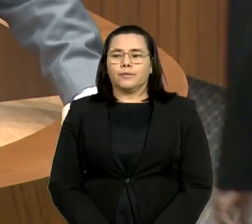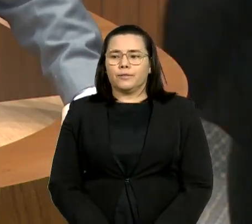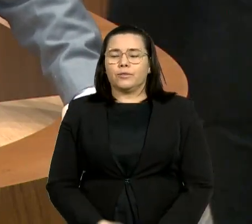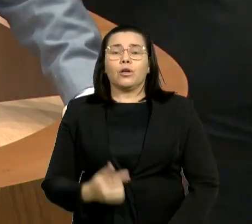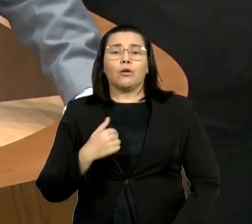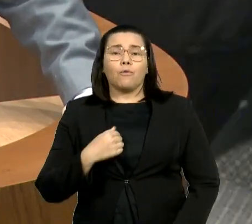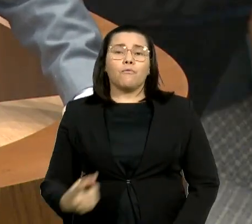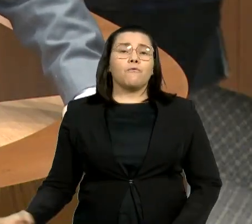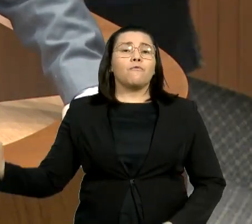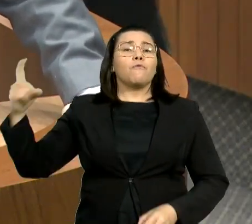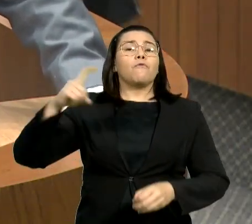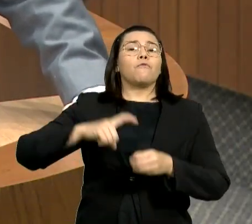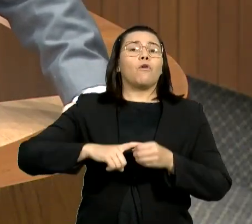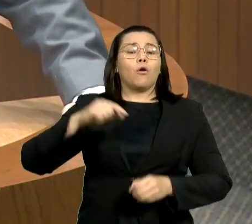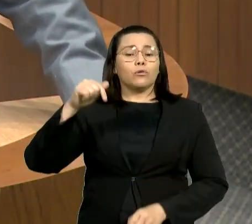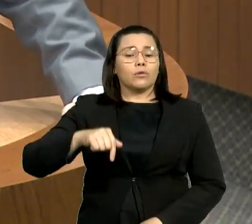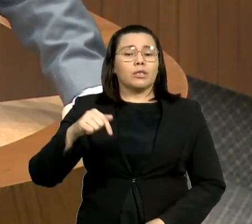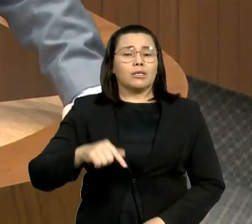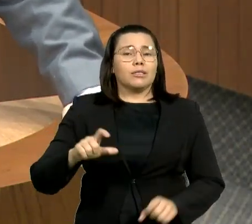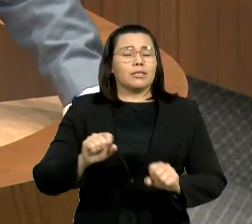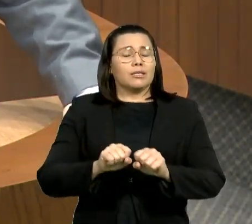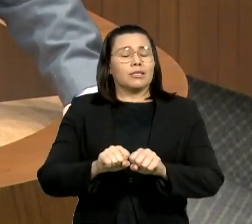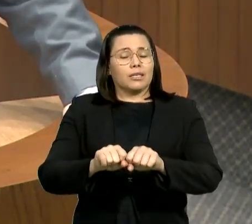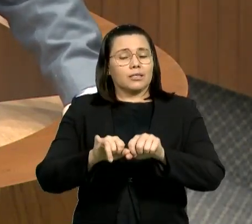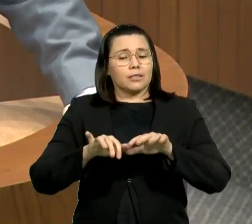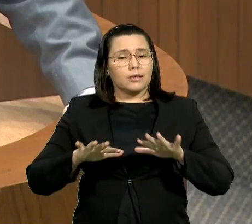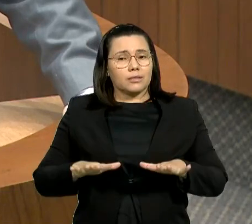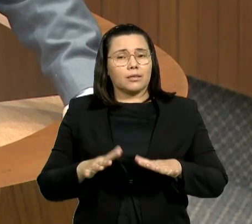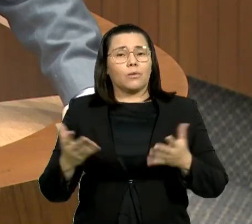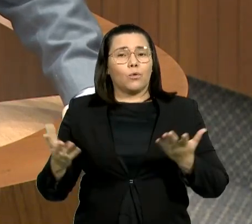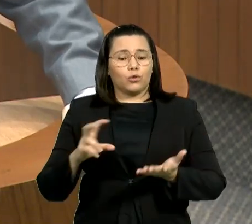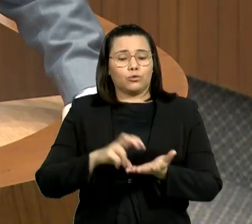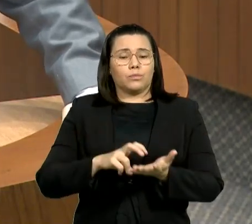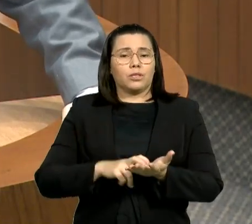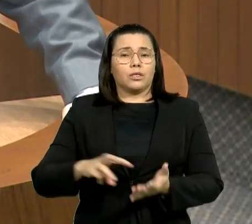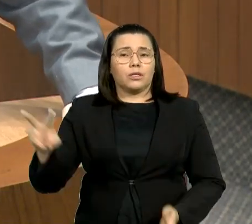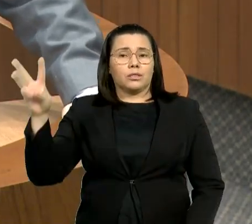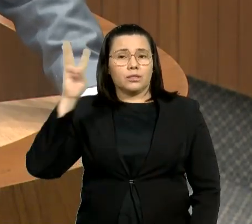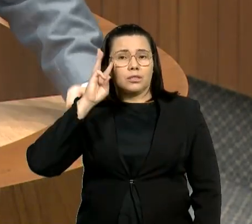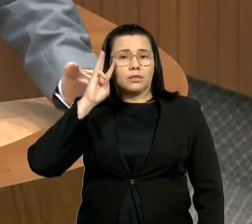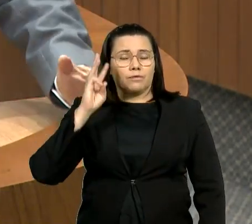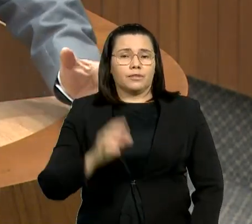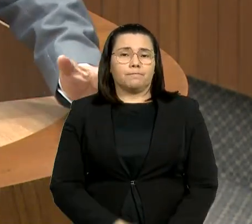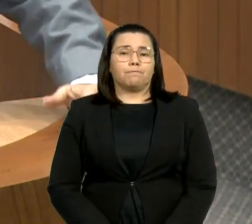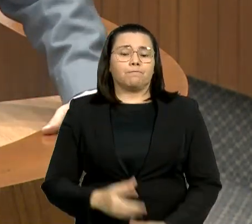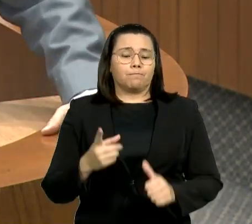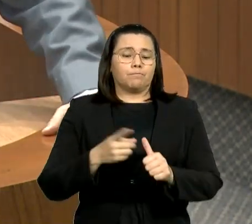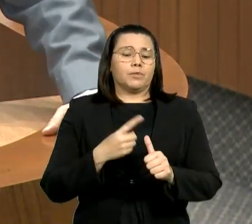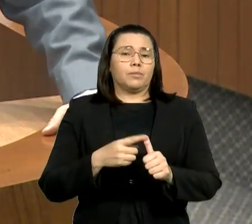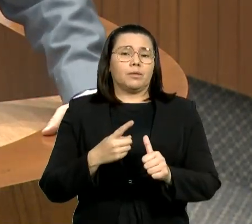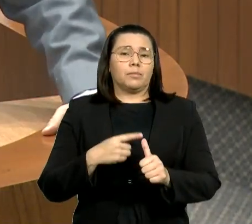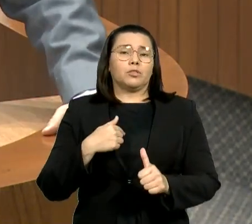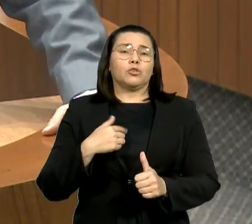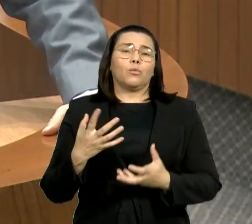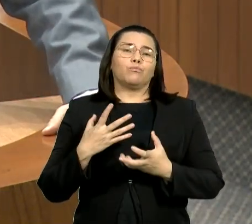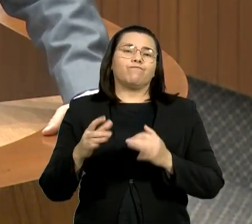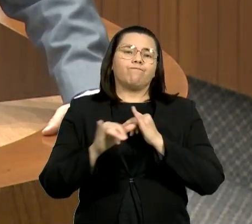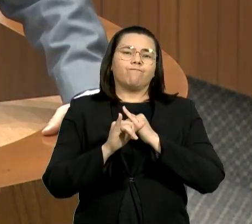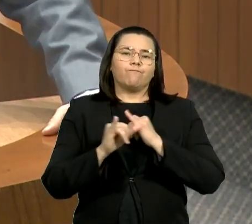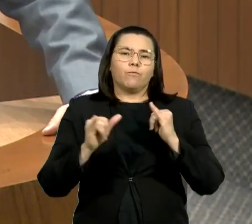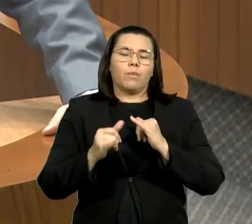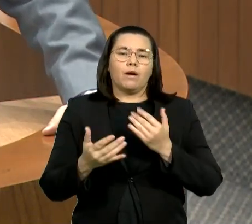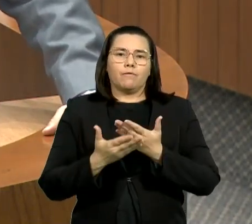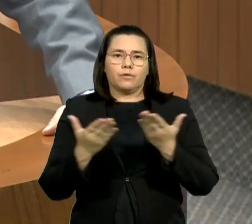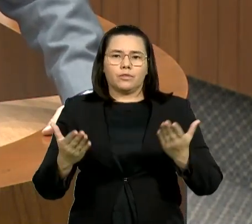esta tribuna nesta manhã de terça-feira. Em primeiro momento, para registrar